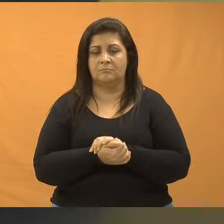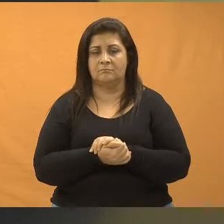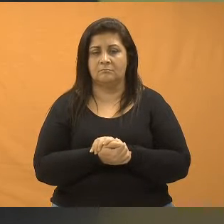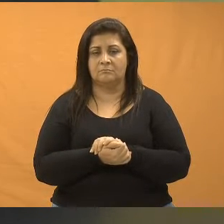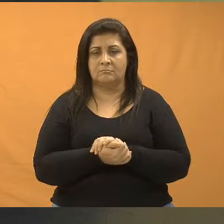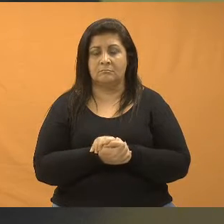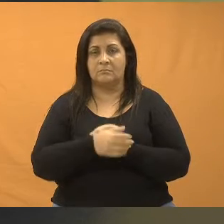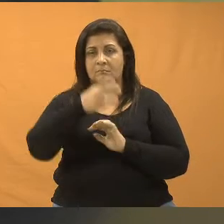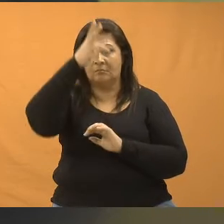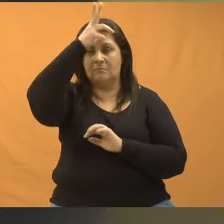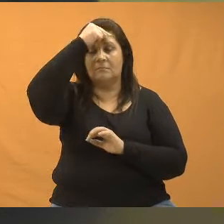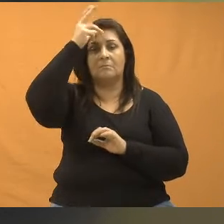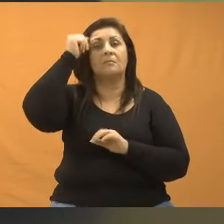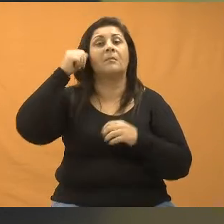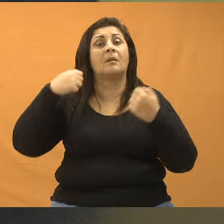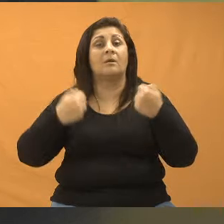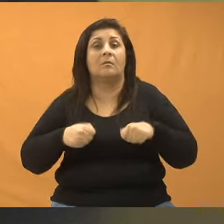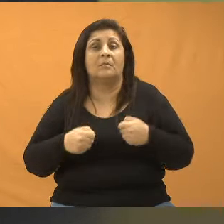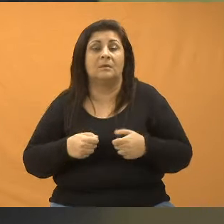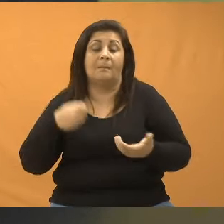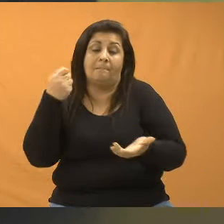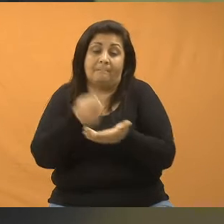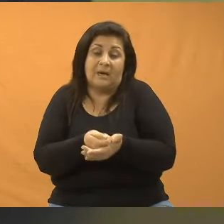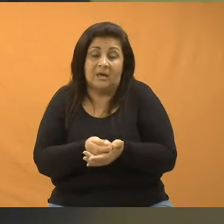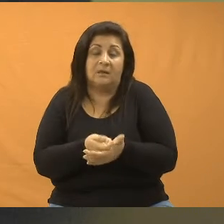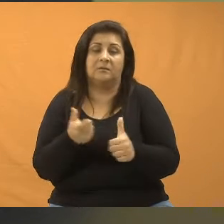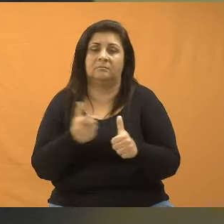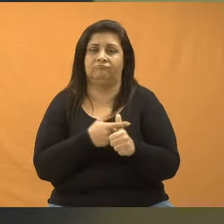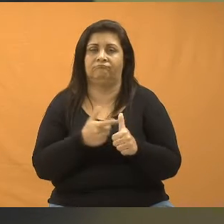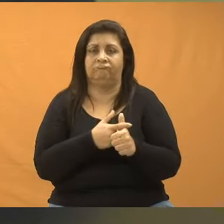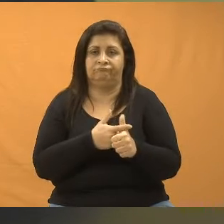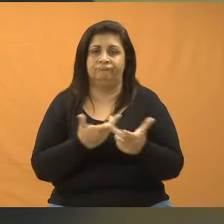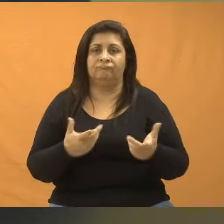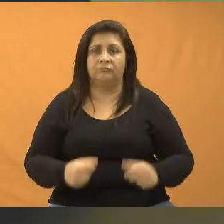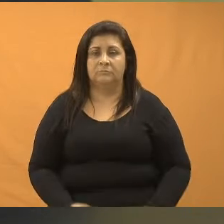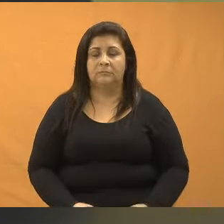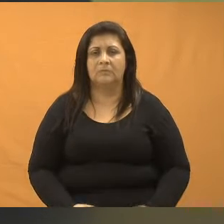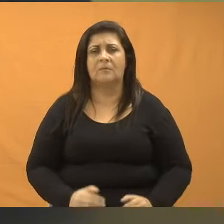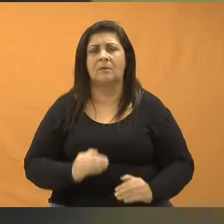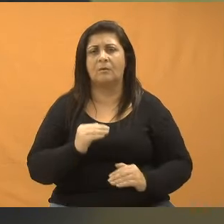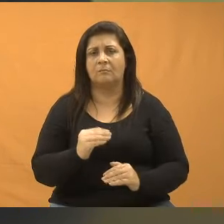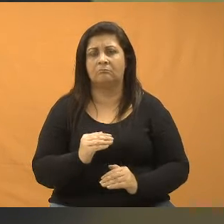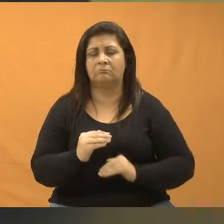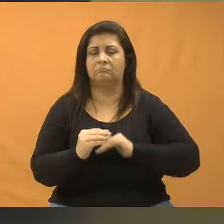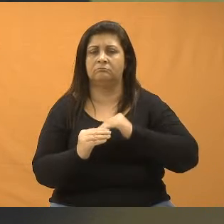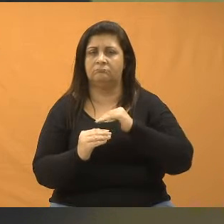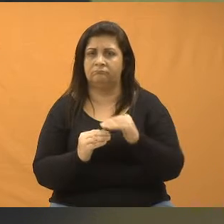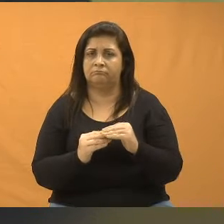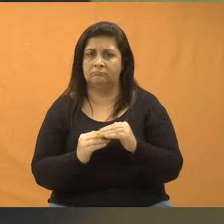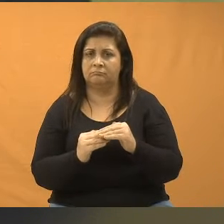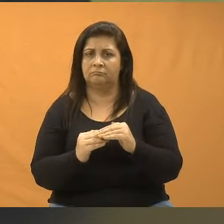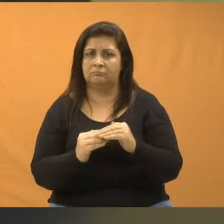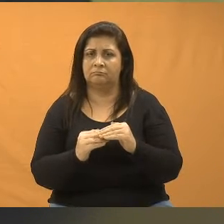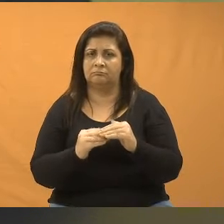a Prefeitura precisa arcar com essa dívida também. Então, nesse processo, né, de transferência para a